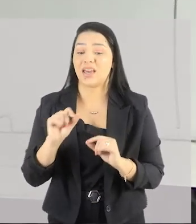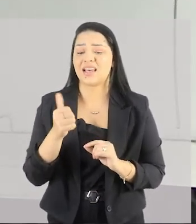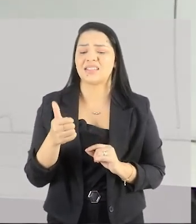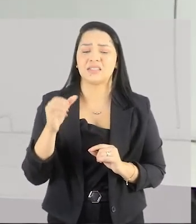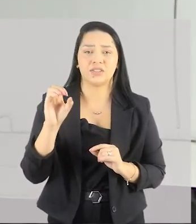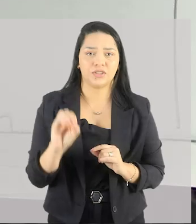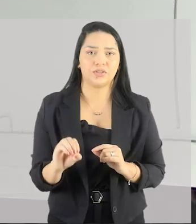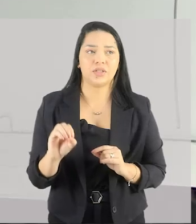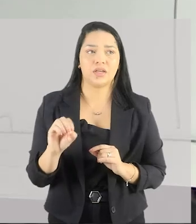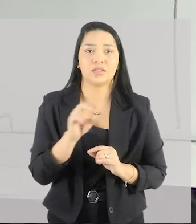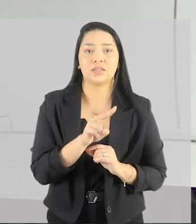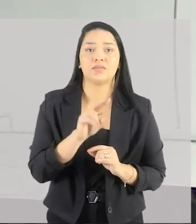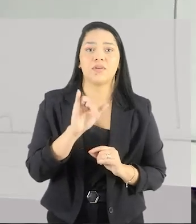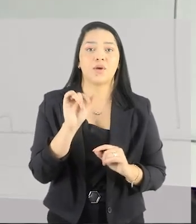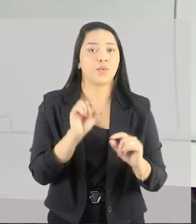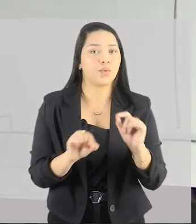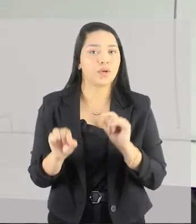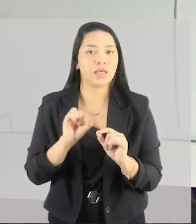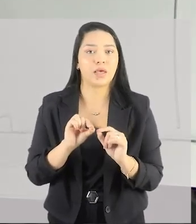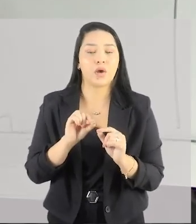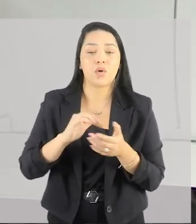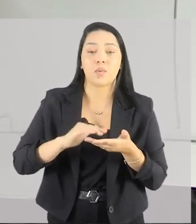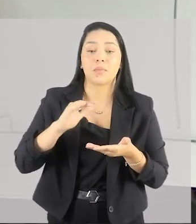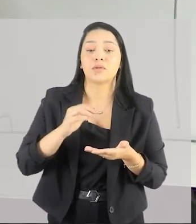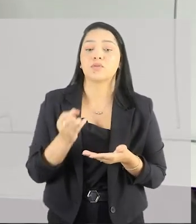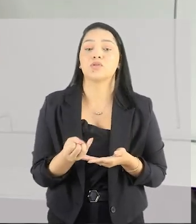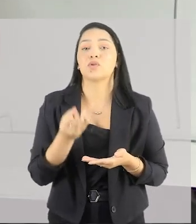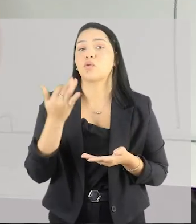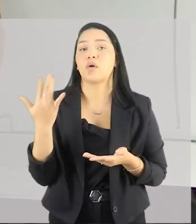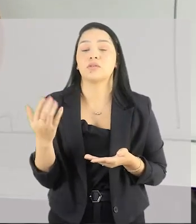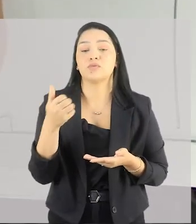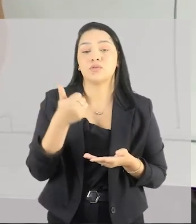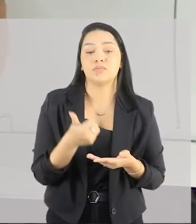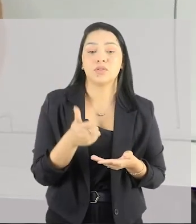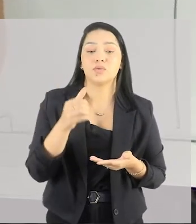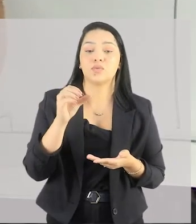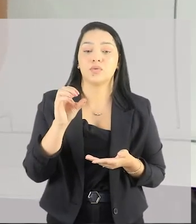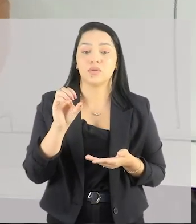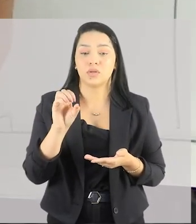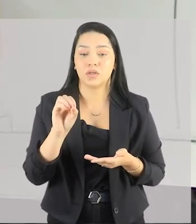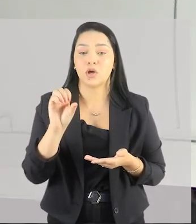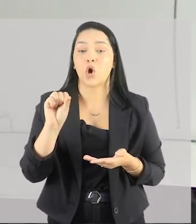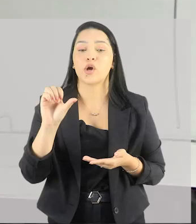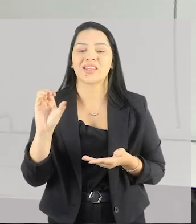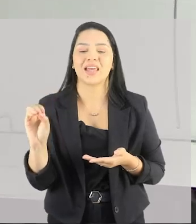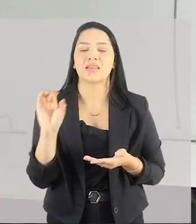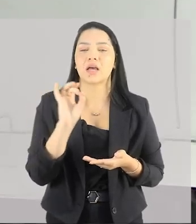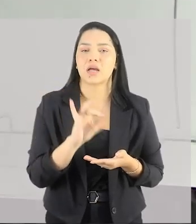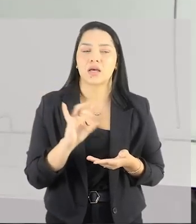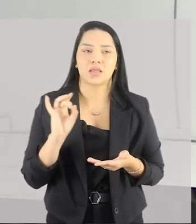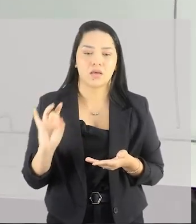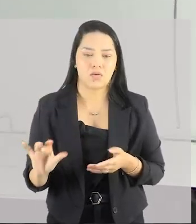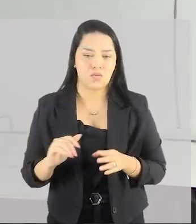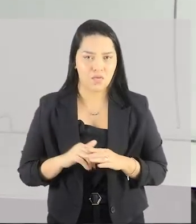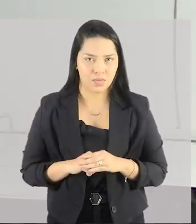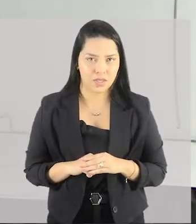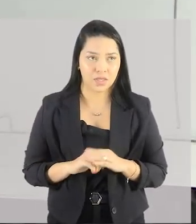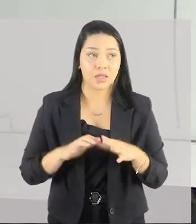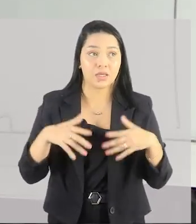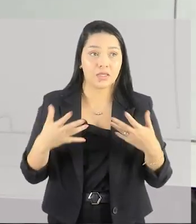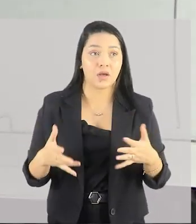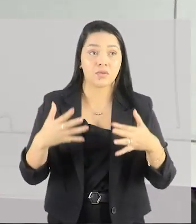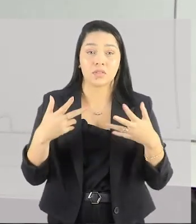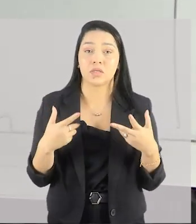10 tábuas vai me dar um comprimento de quanto? De 1080 cada uma, beleza? Então aqui, pessoal,